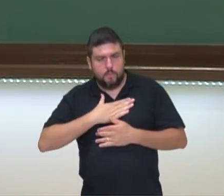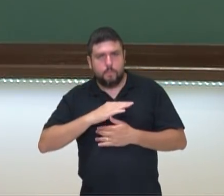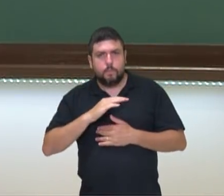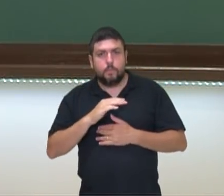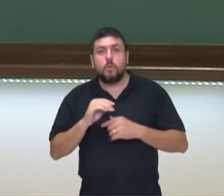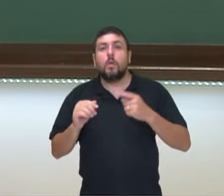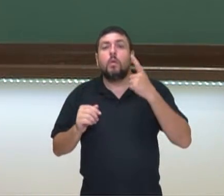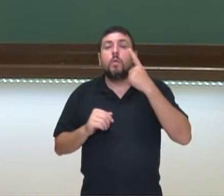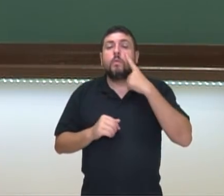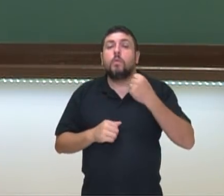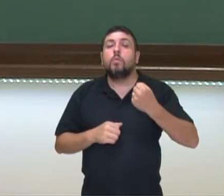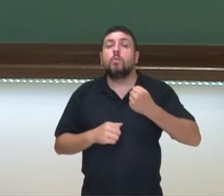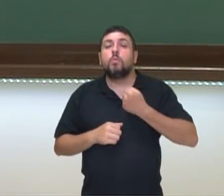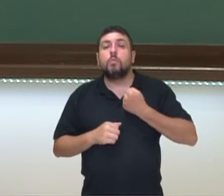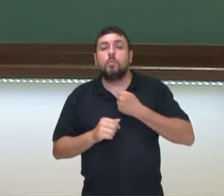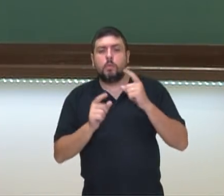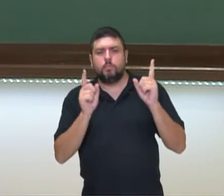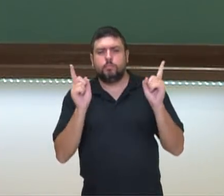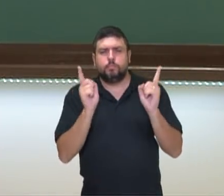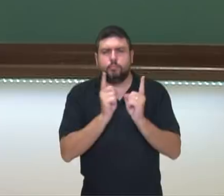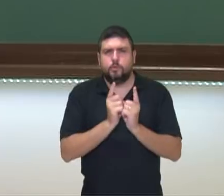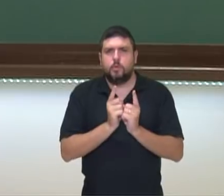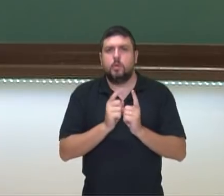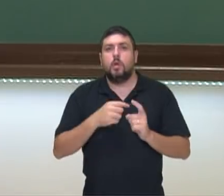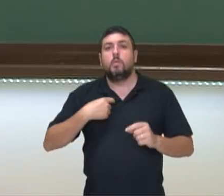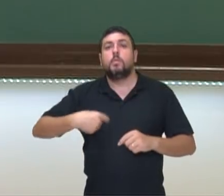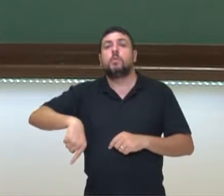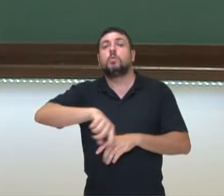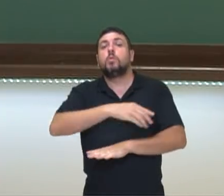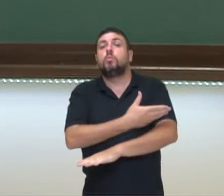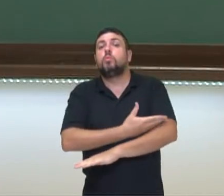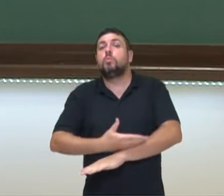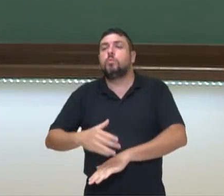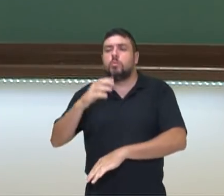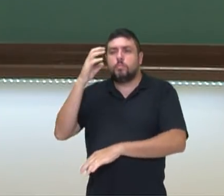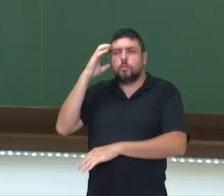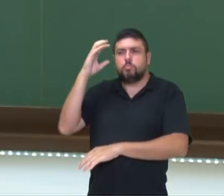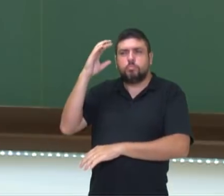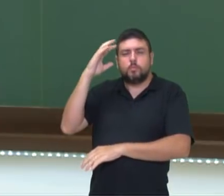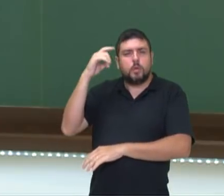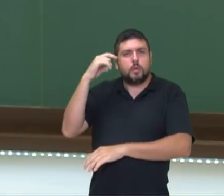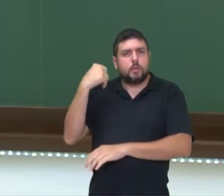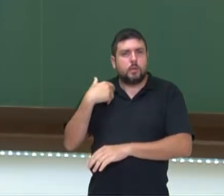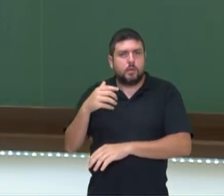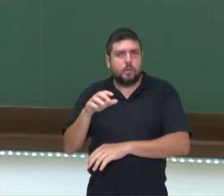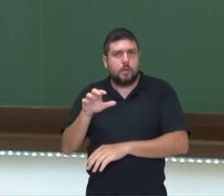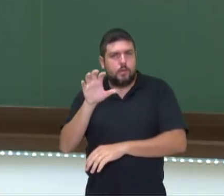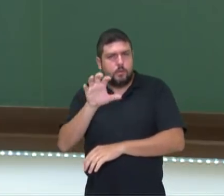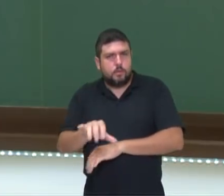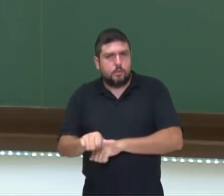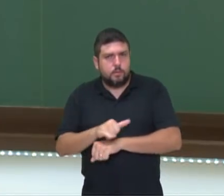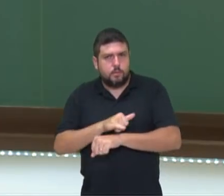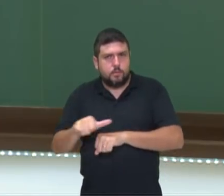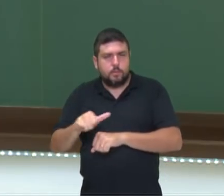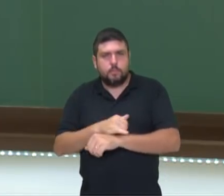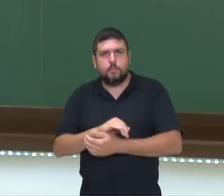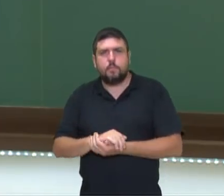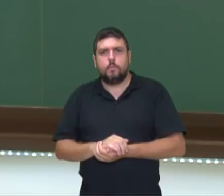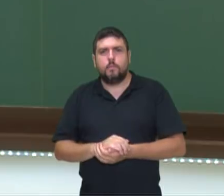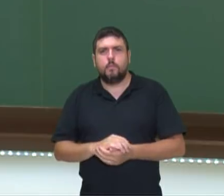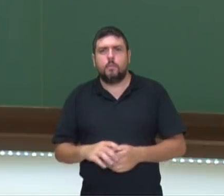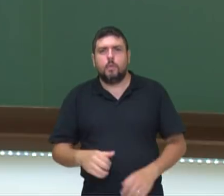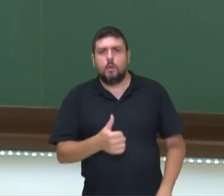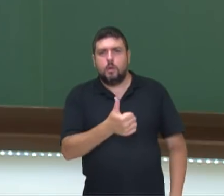menor, para a gente acostumar o nosso cérebro com essa estratégia. Olha lá, se eu pensar em pedir para vocês,